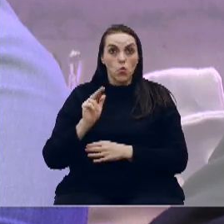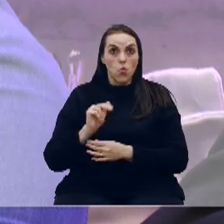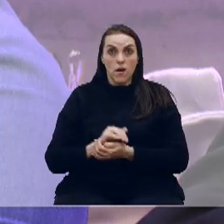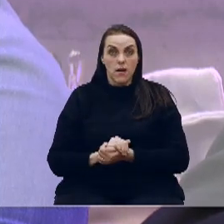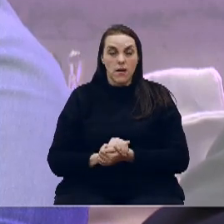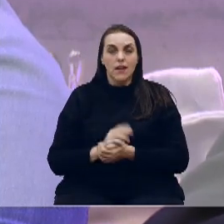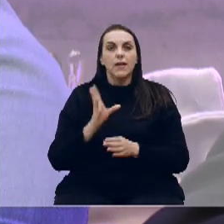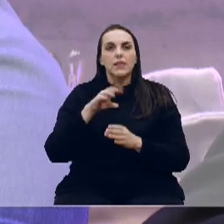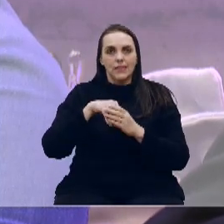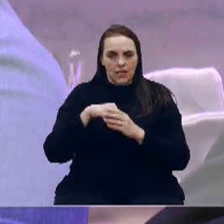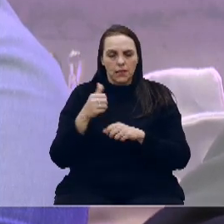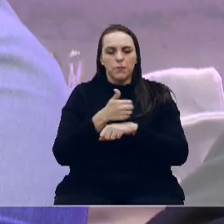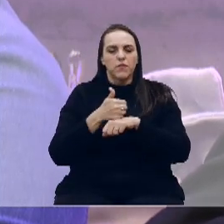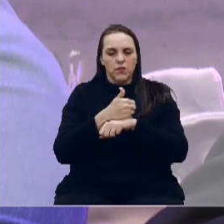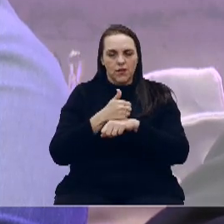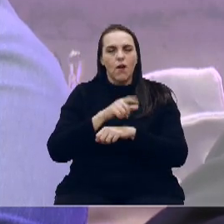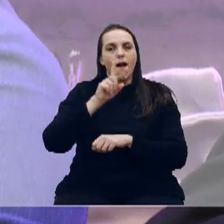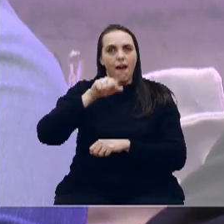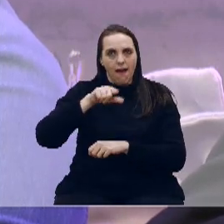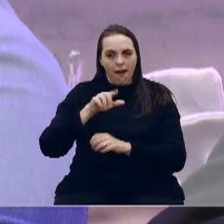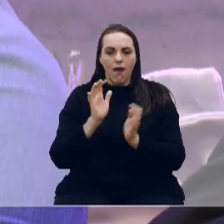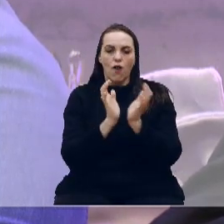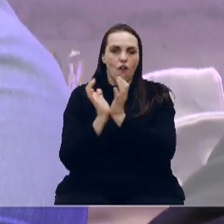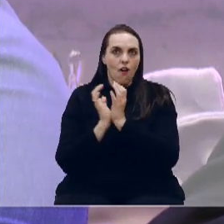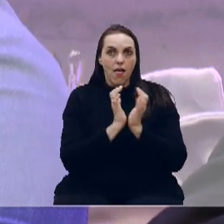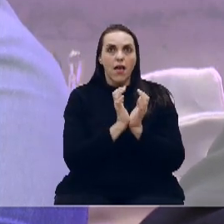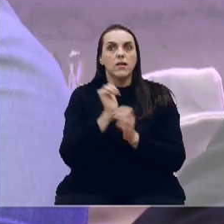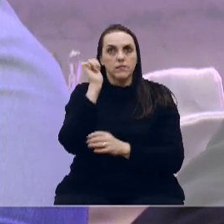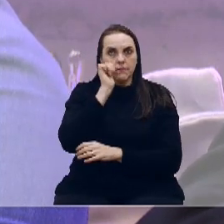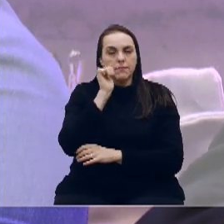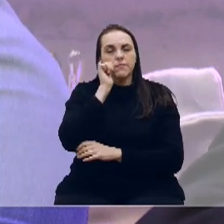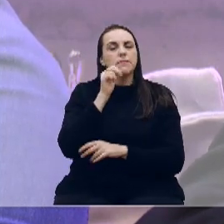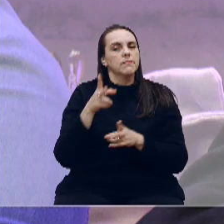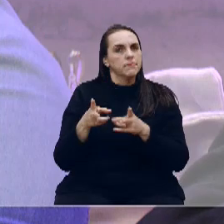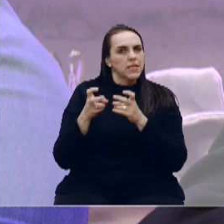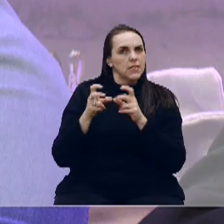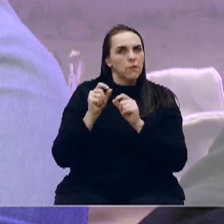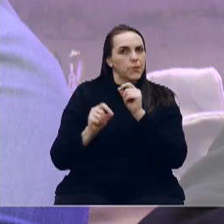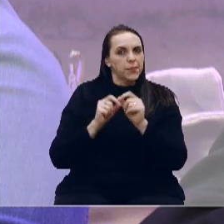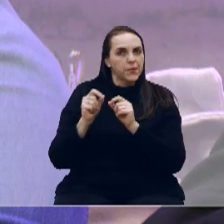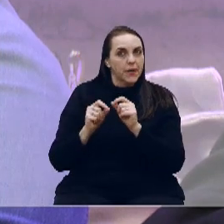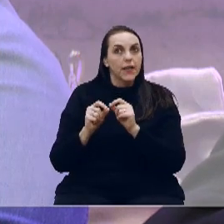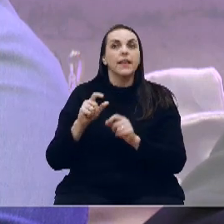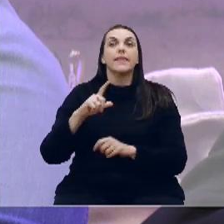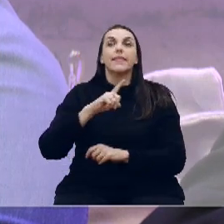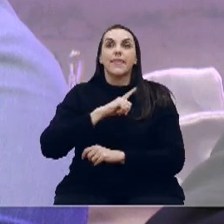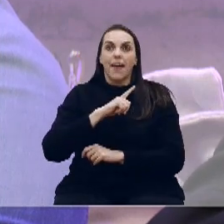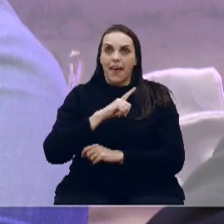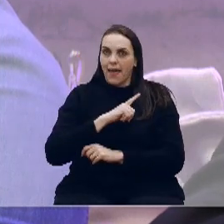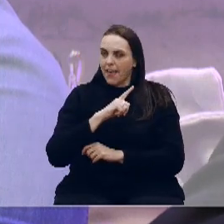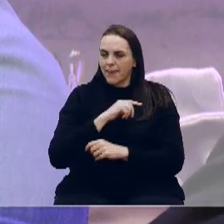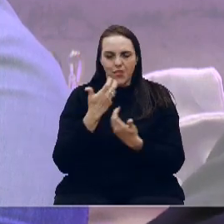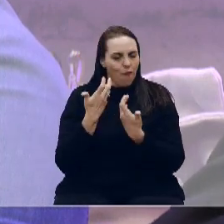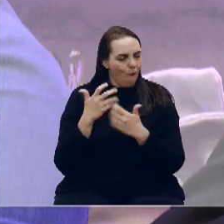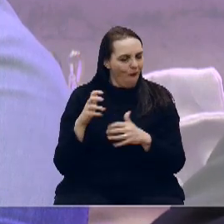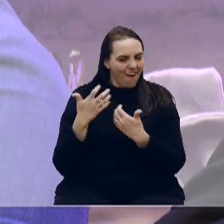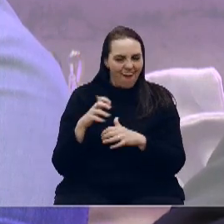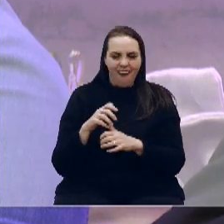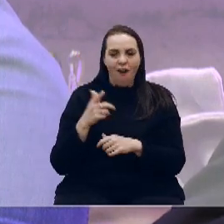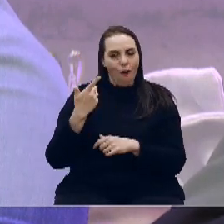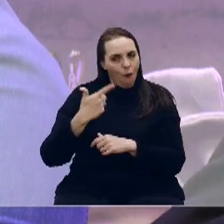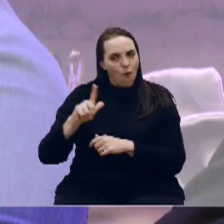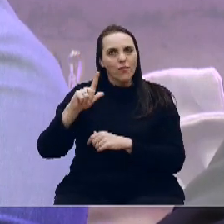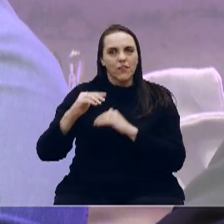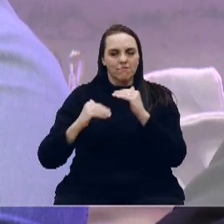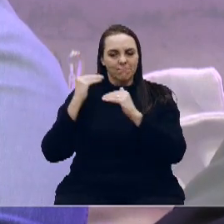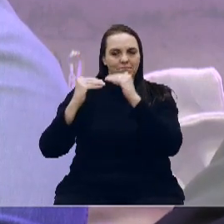nossa profissão ali colegas, mulheres que a gente vê que não querem que as outras sejam